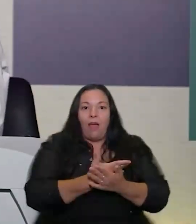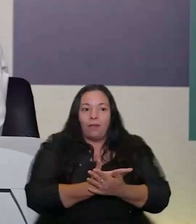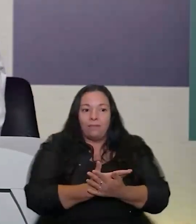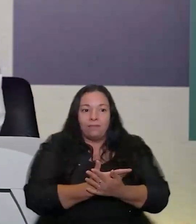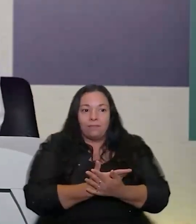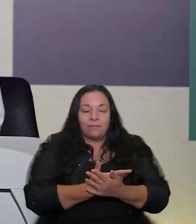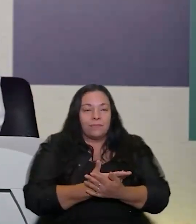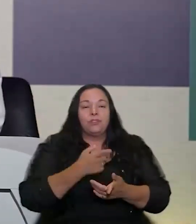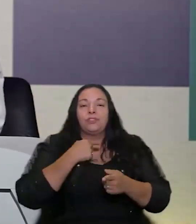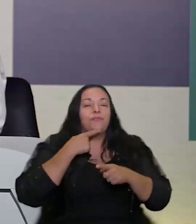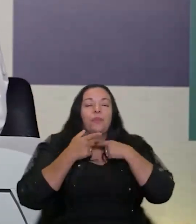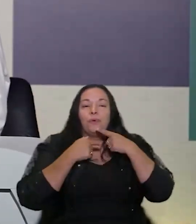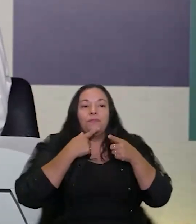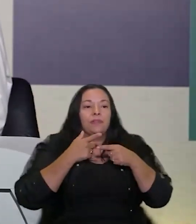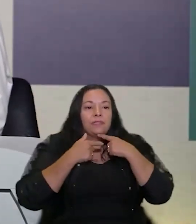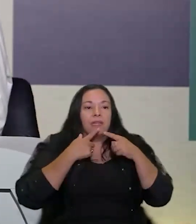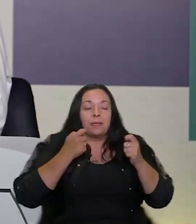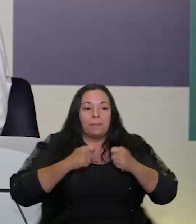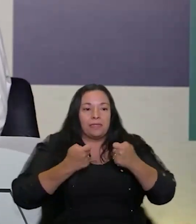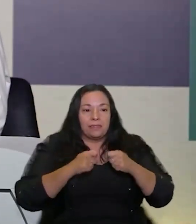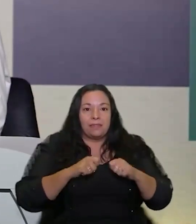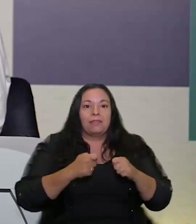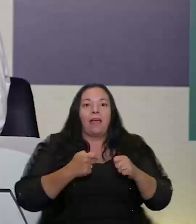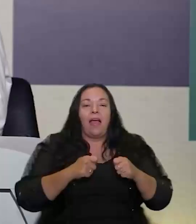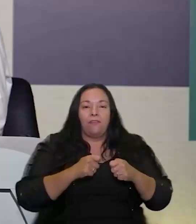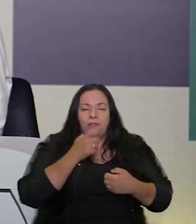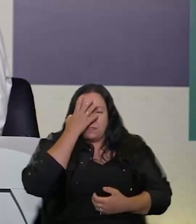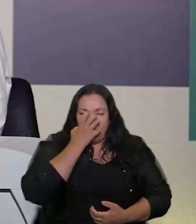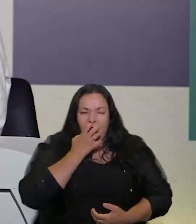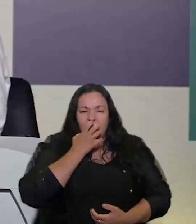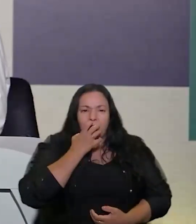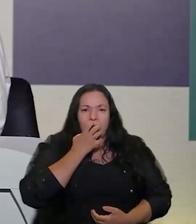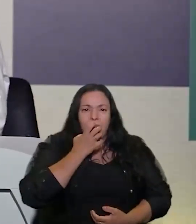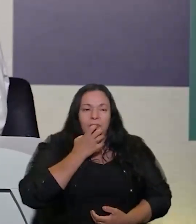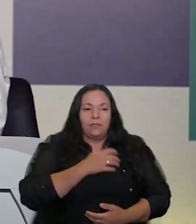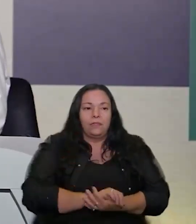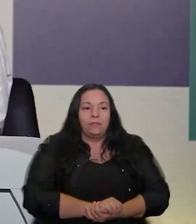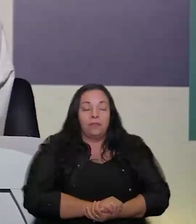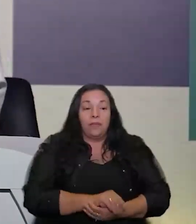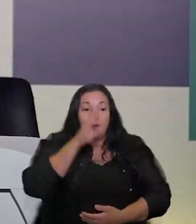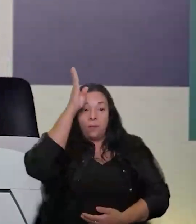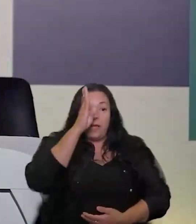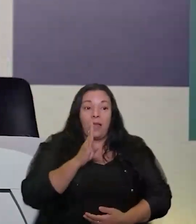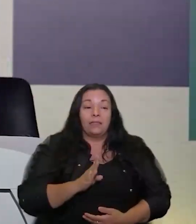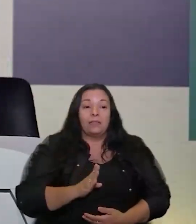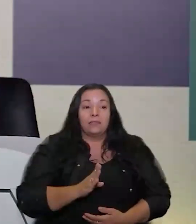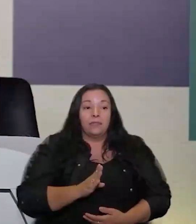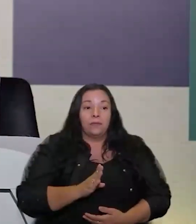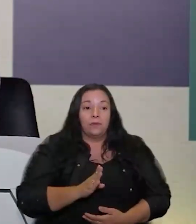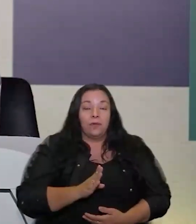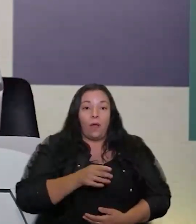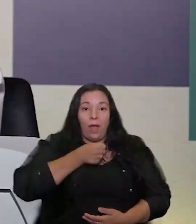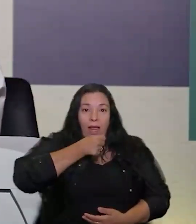Então eu nunca tive dúvida de que a gente precisava de resolver esse problema seríssimo que eu via no Brasil. Quando eu ia eu